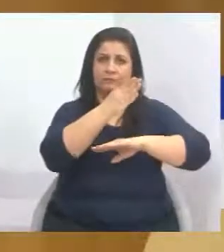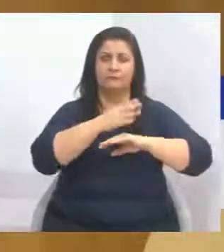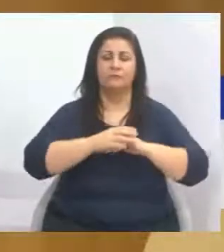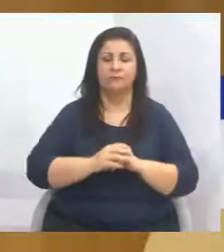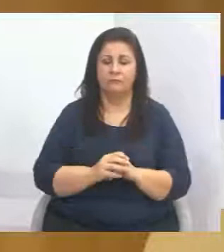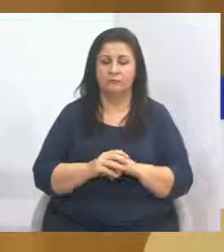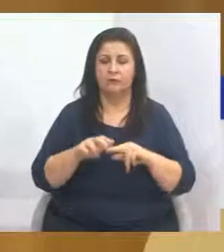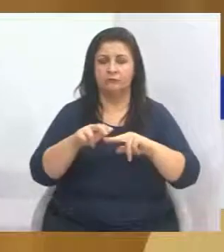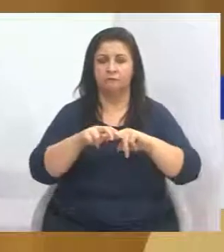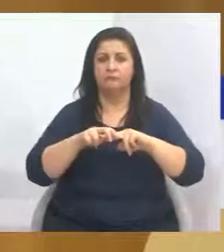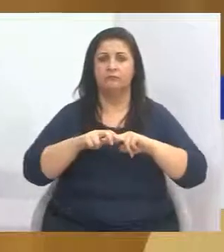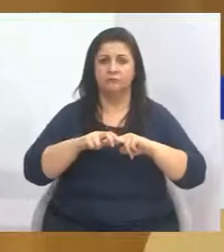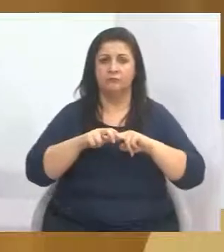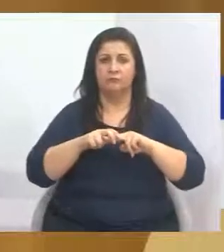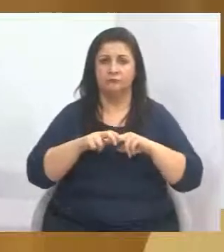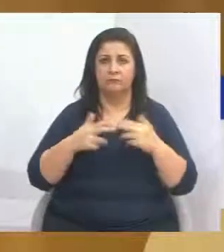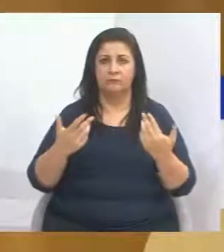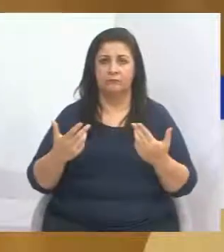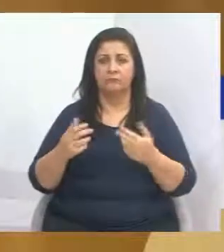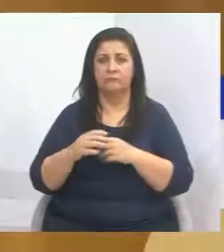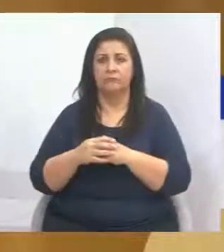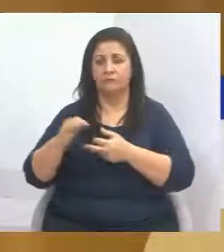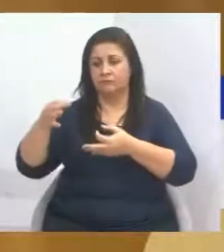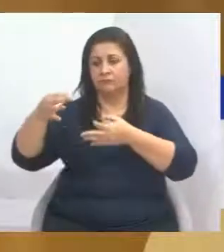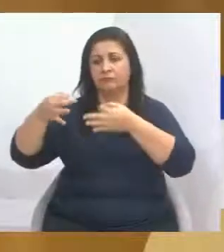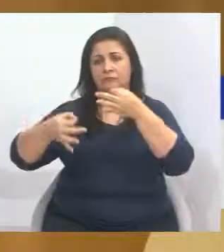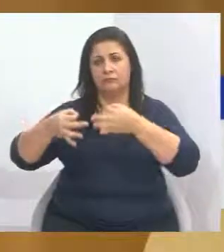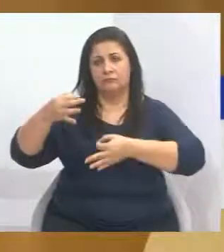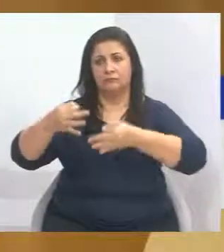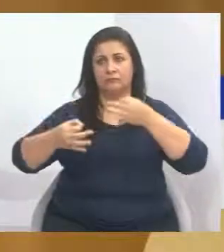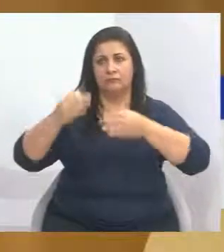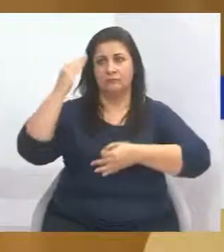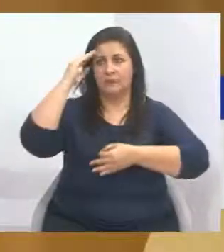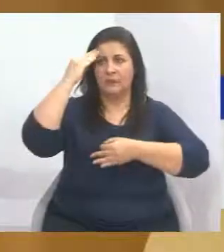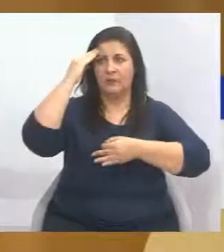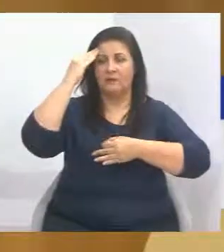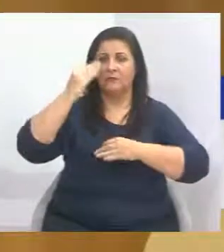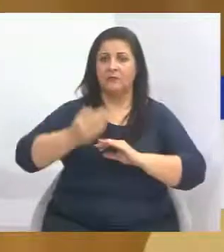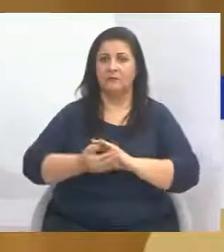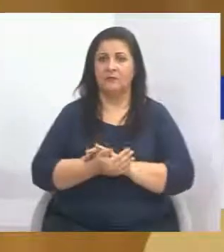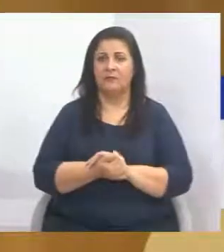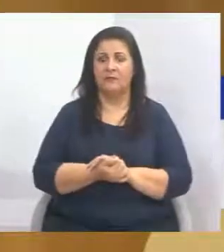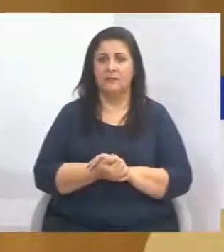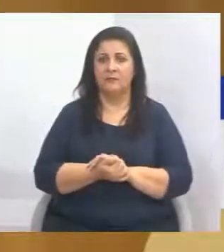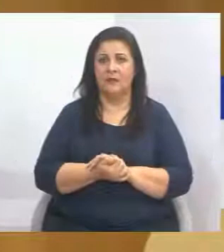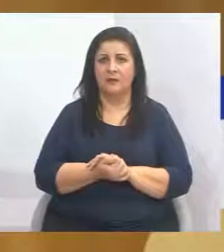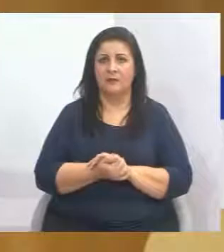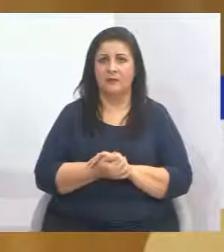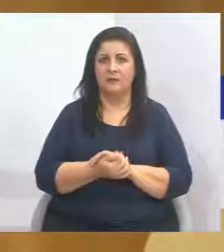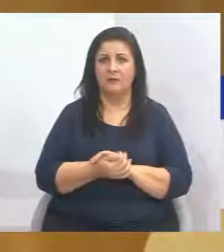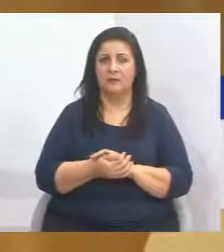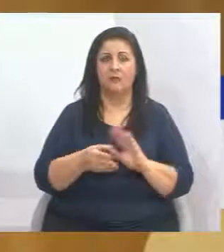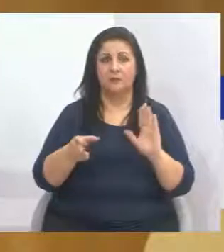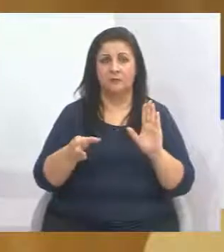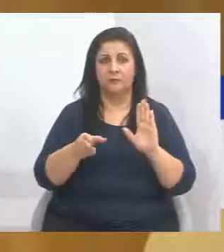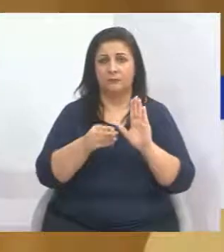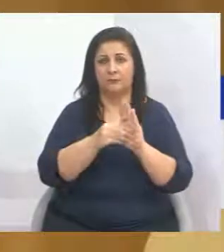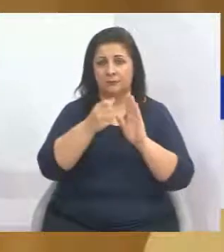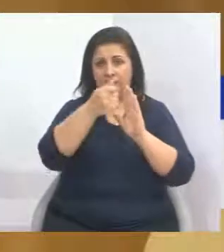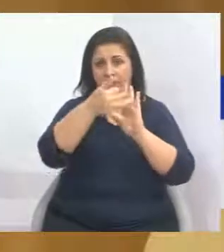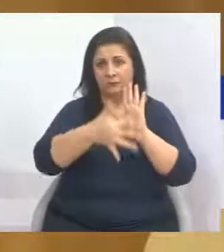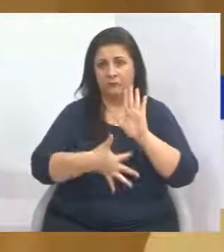Nesse sentido, é o entendimento do Tribunal de Justiça do Estado de São Paulo, que proferiu decisão cuja emenda